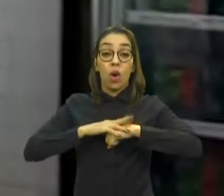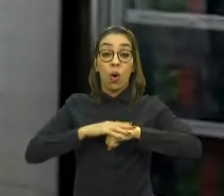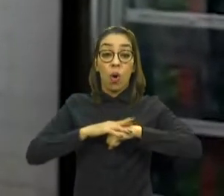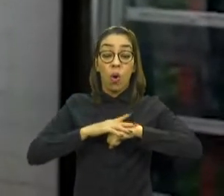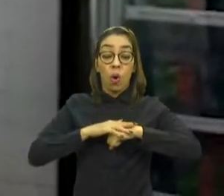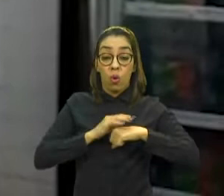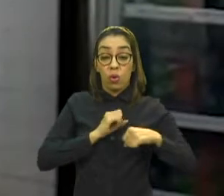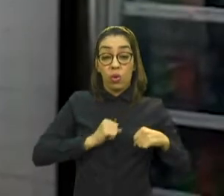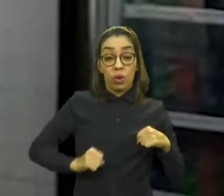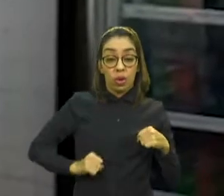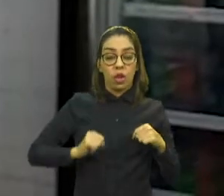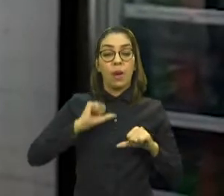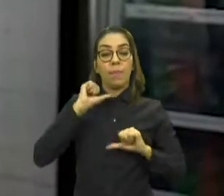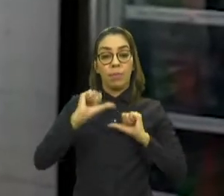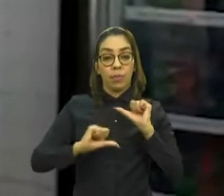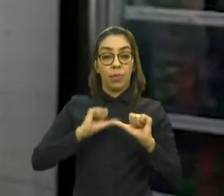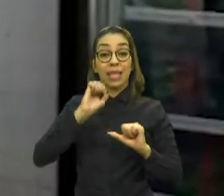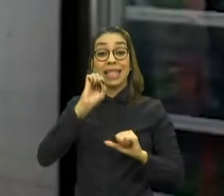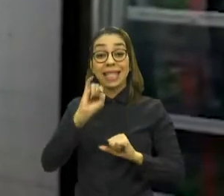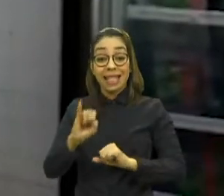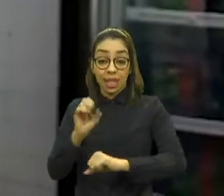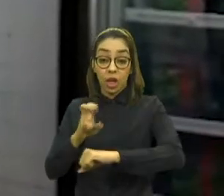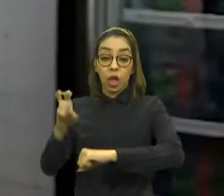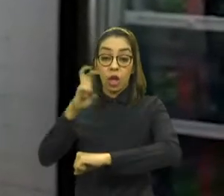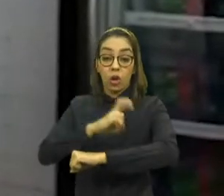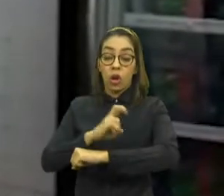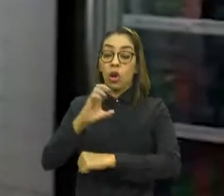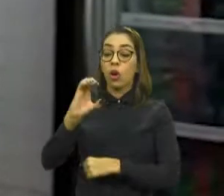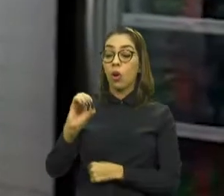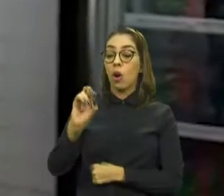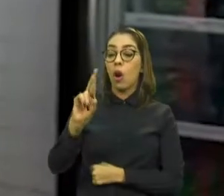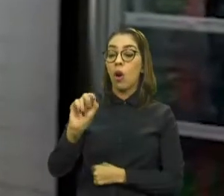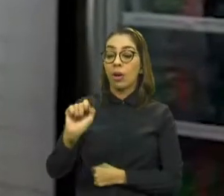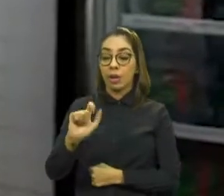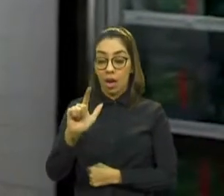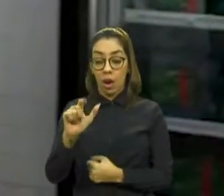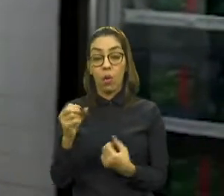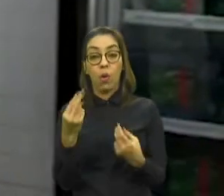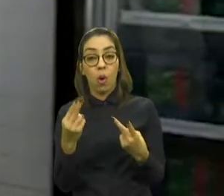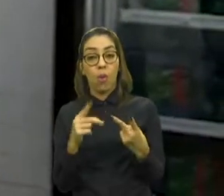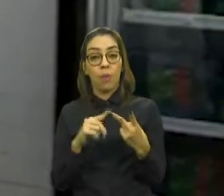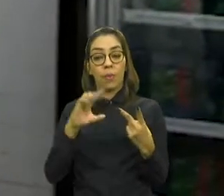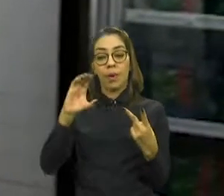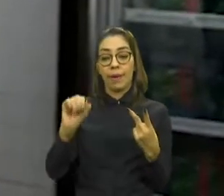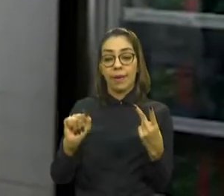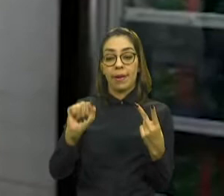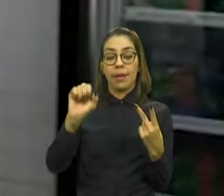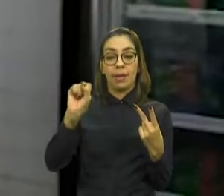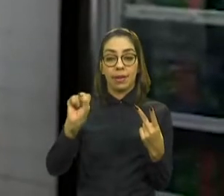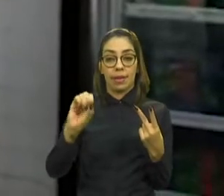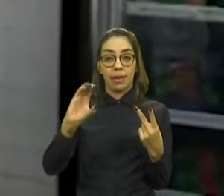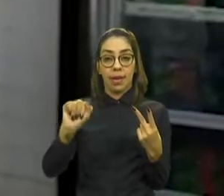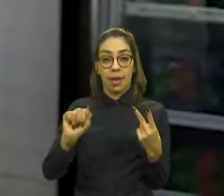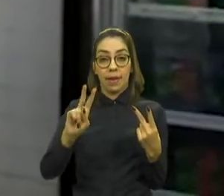a serpente seja uma coral ou uma cascavel, pode levar até mesmo a uma parada respiratória.